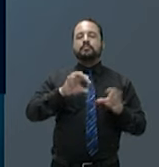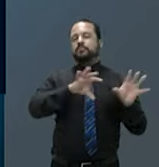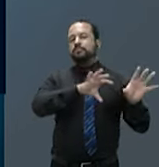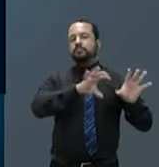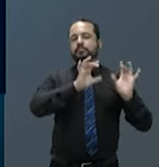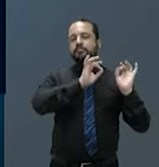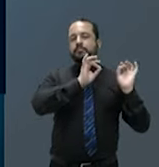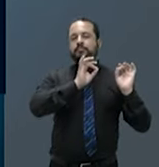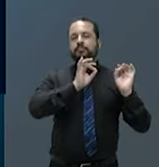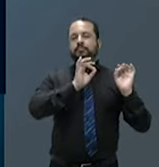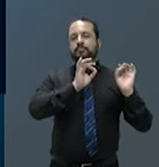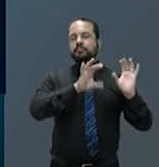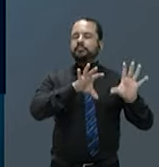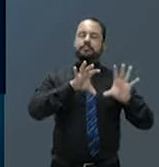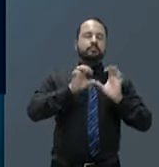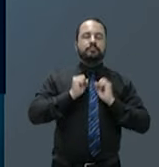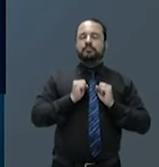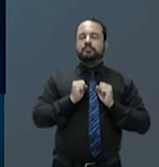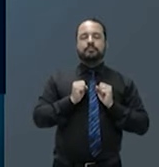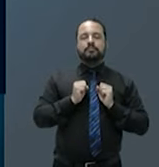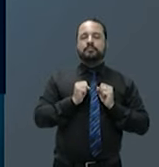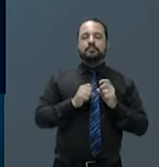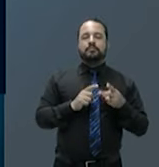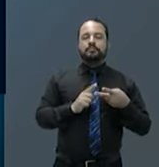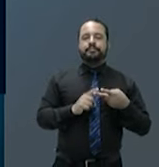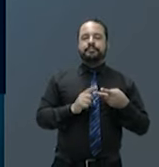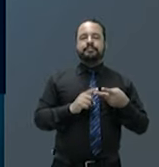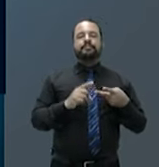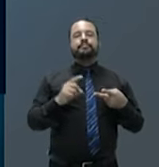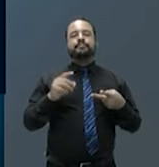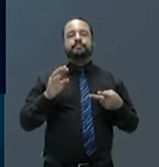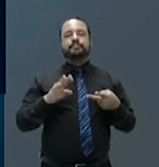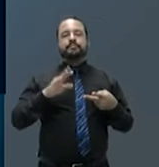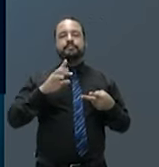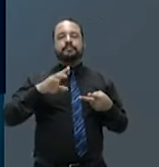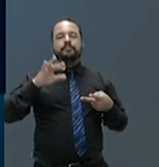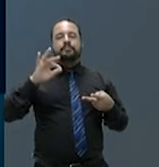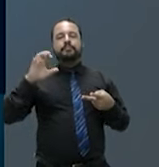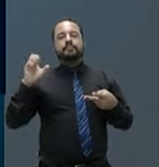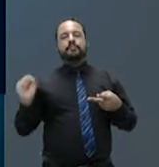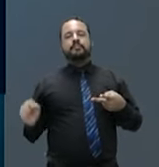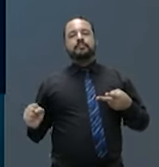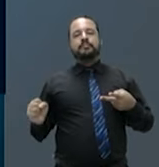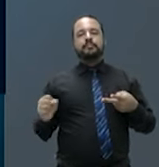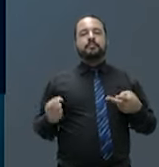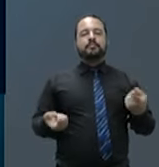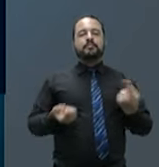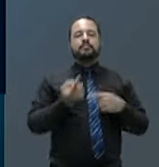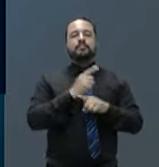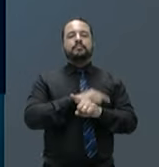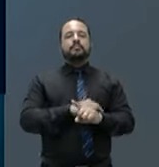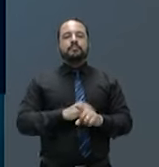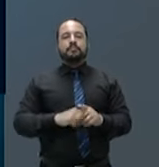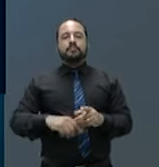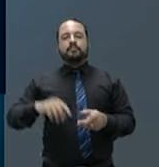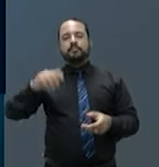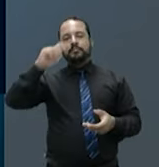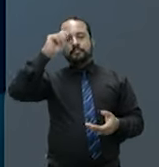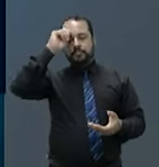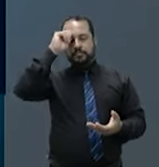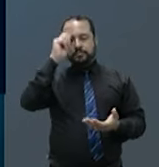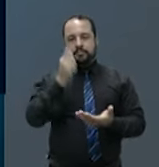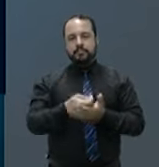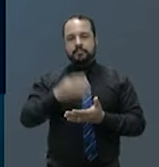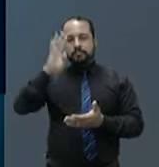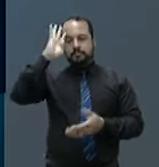B, para negativa de admissibilidade do RE interposto contra acórdão que siga a orientação do